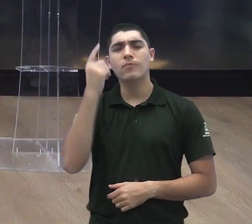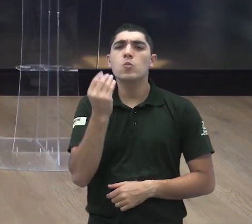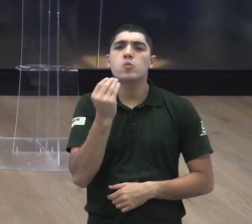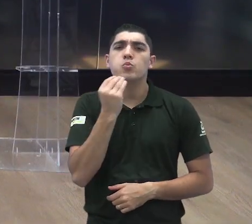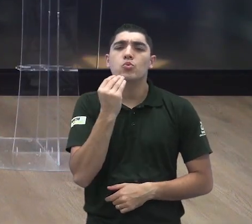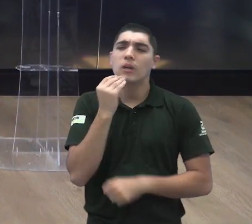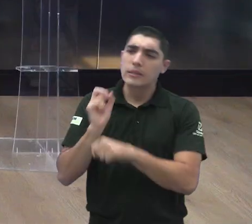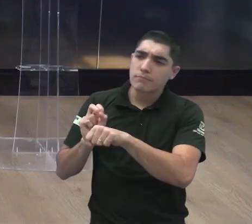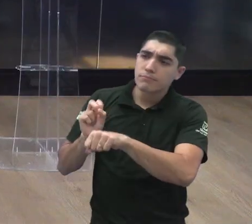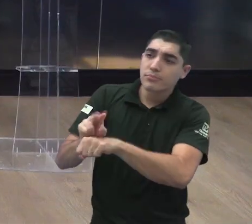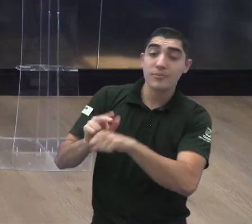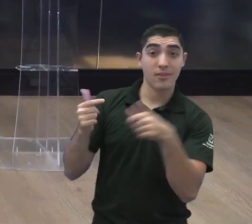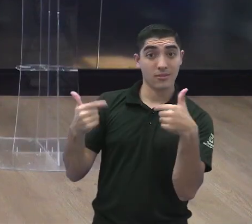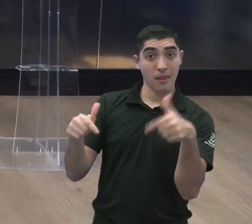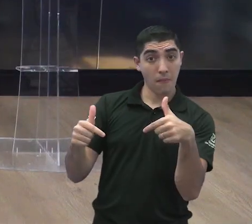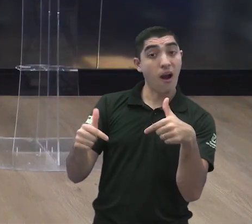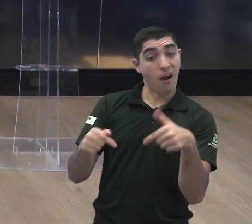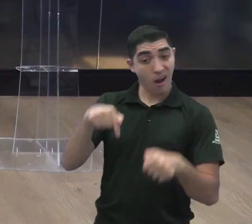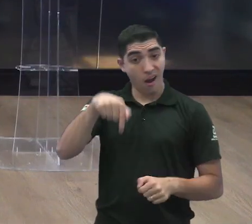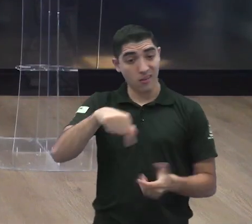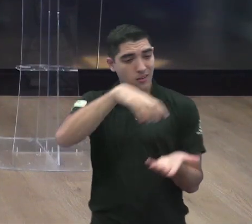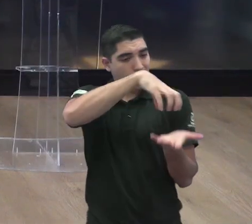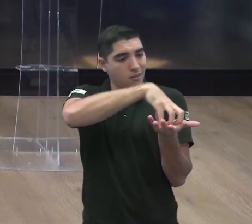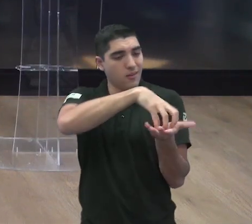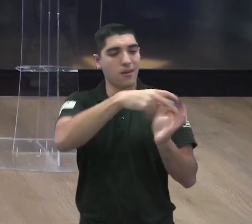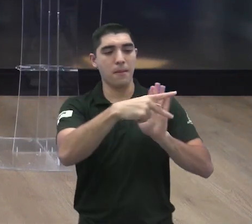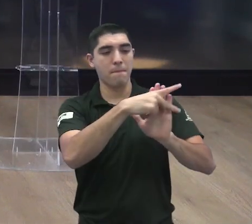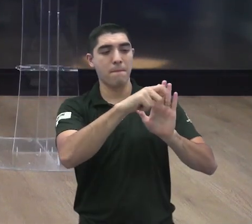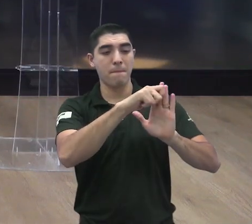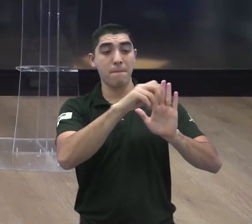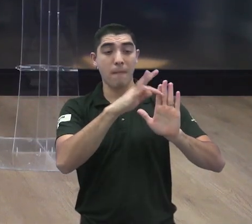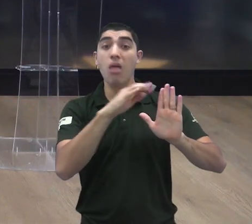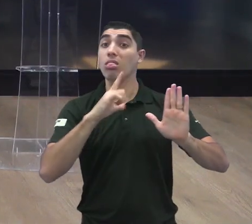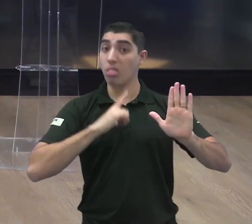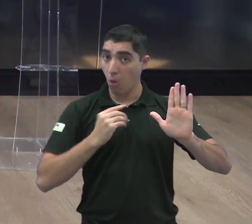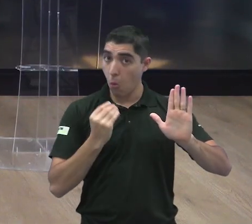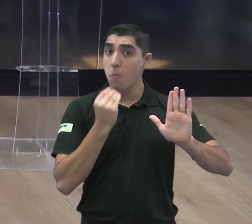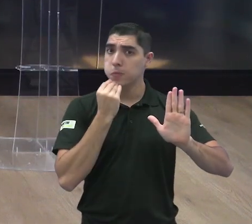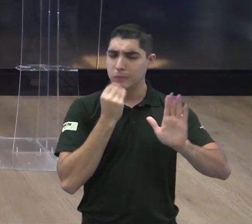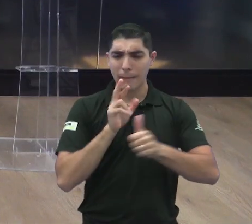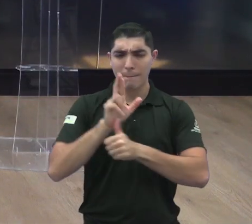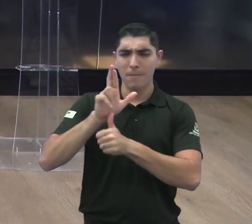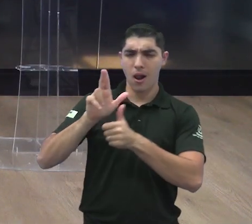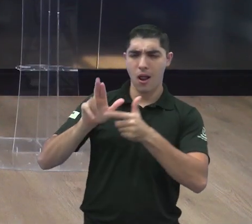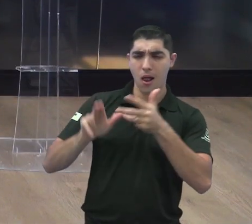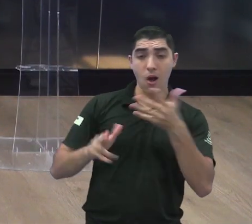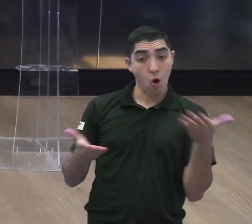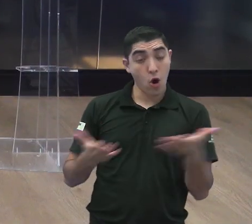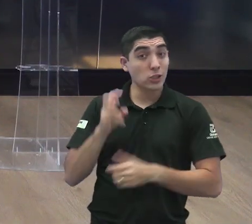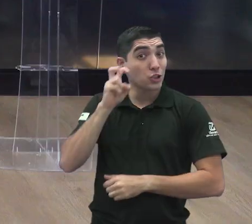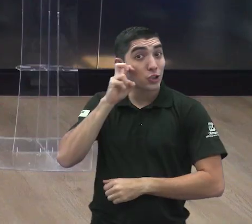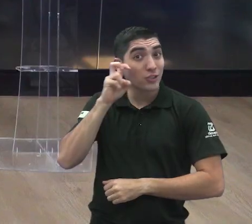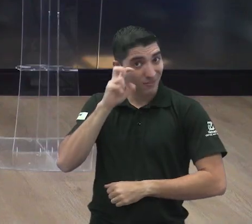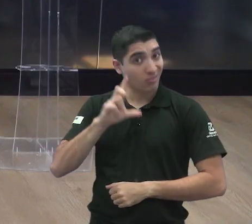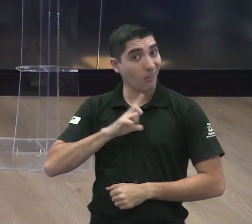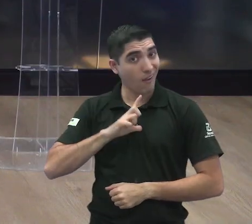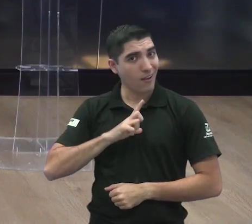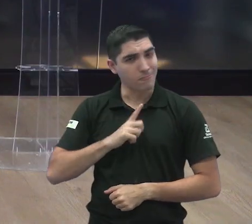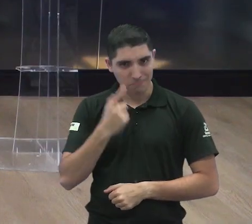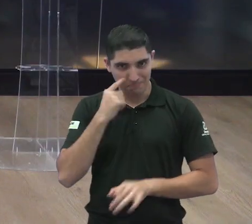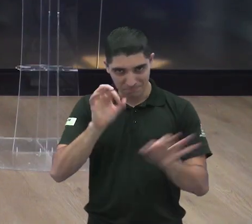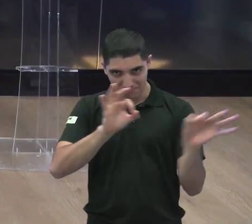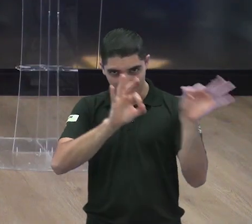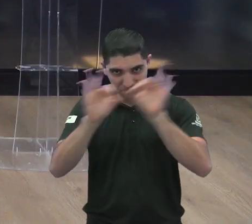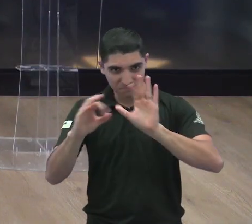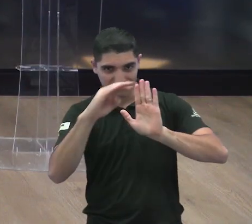por uma oportunidade de emprego, o PAT de São José dos Campos está com diversas vagas abertas nesta quinta-feira.